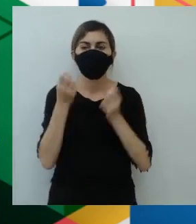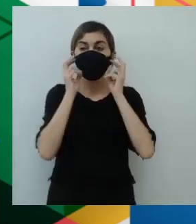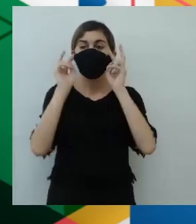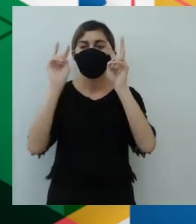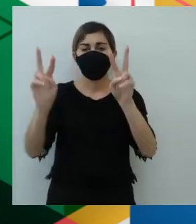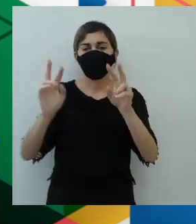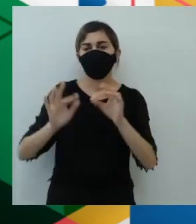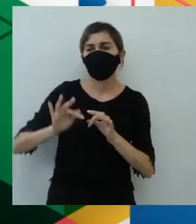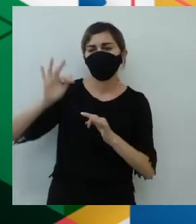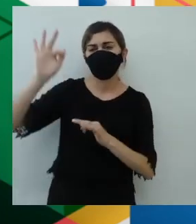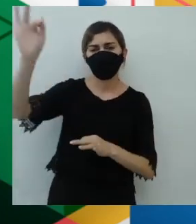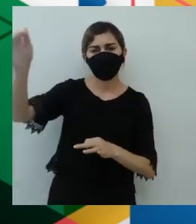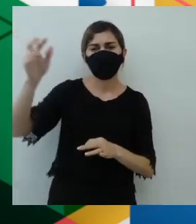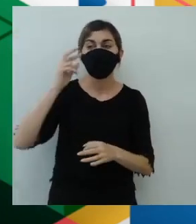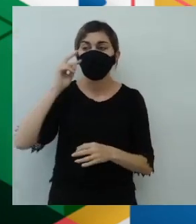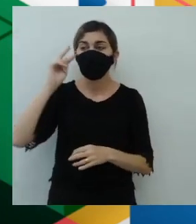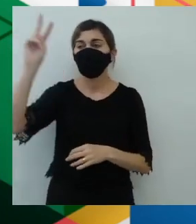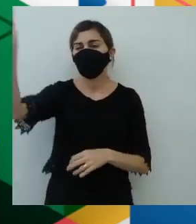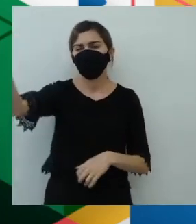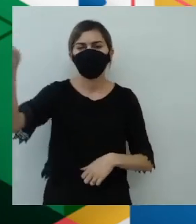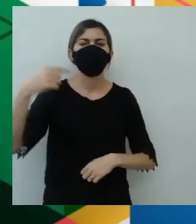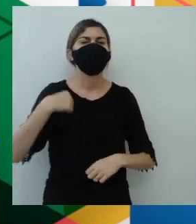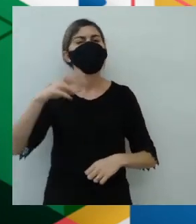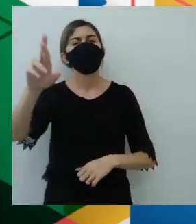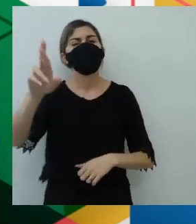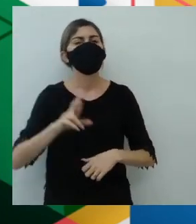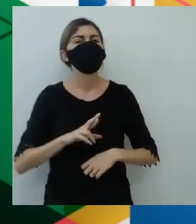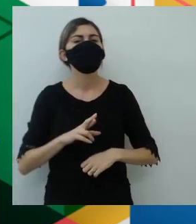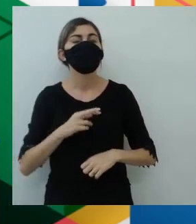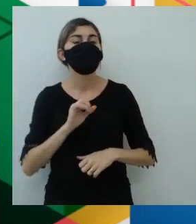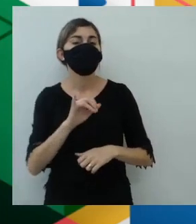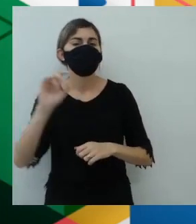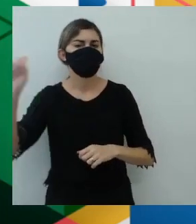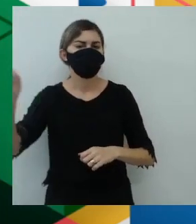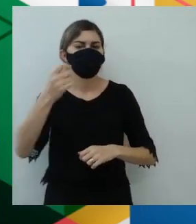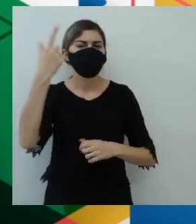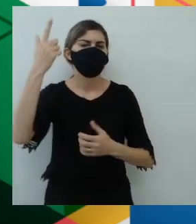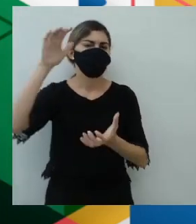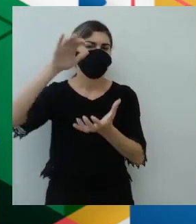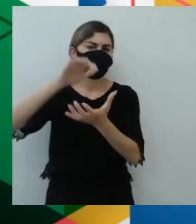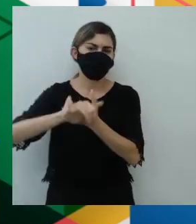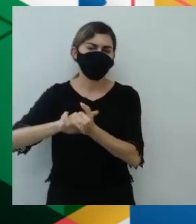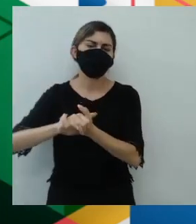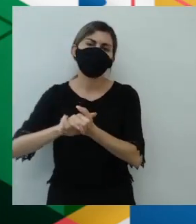enxergamos mais longe do que vocês. Responda-me a isto. Se o sol se casasse